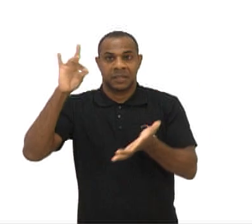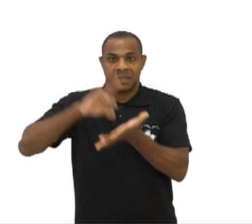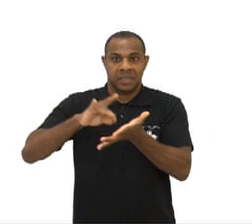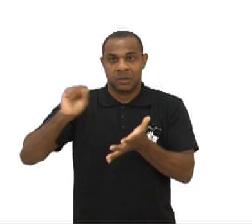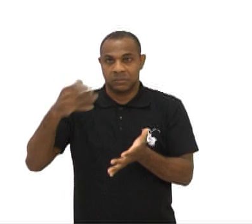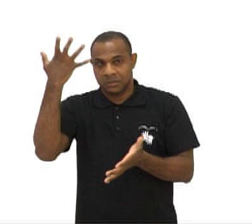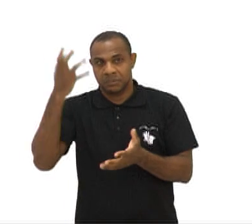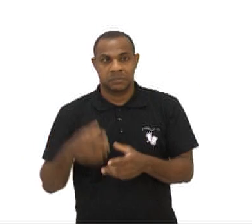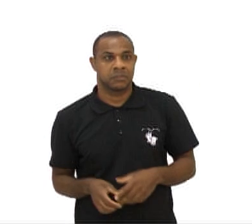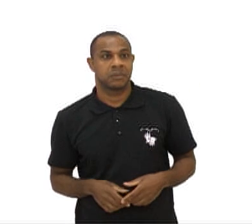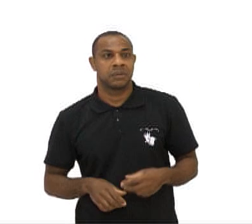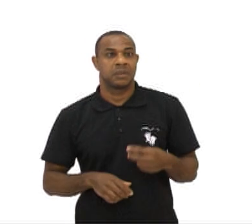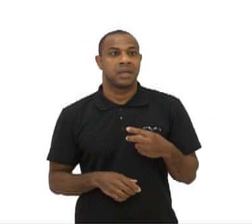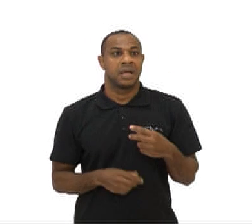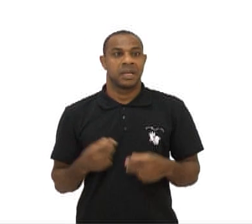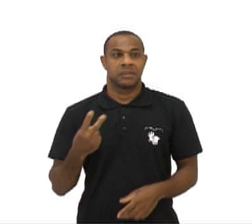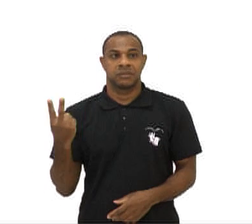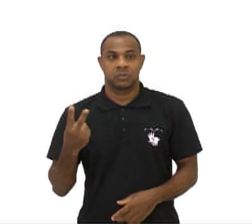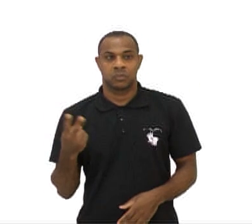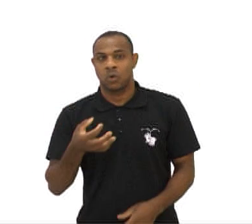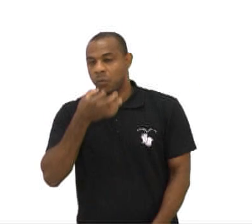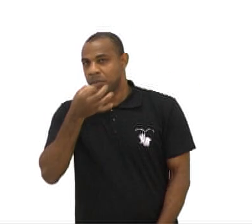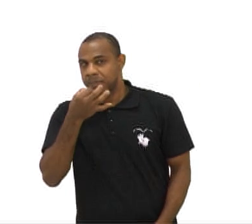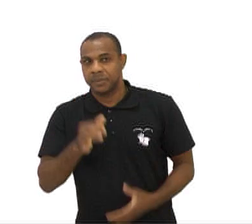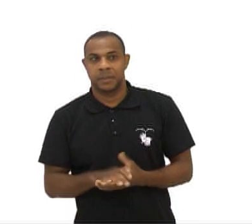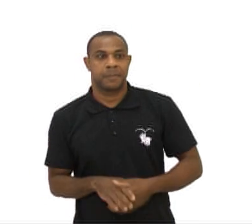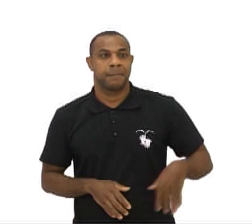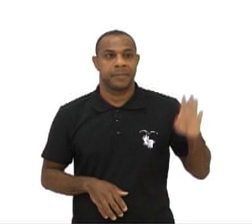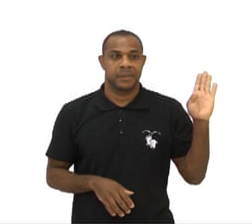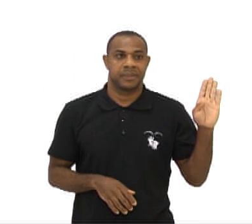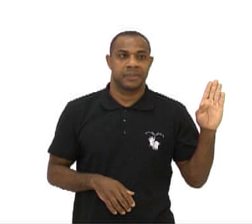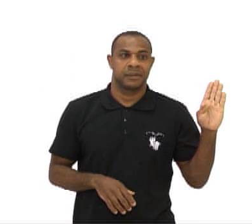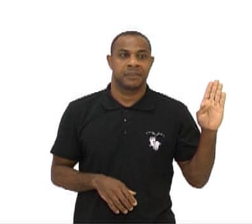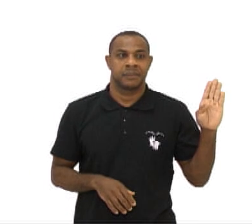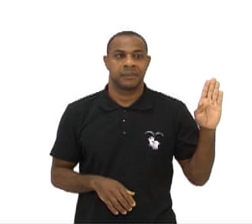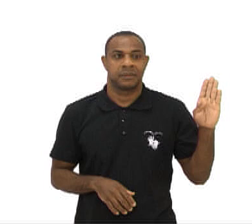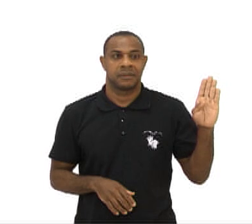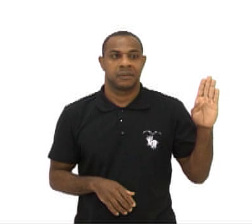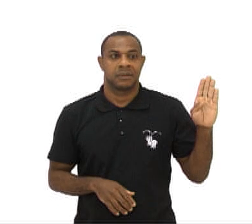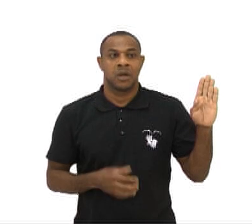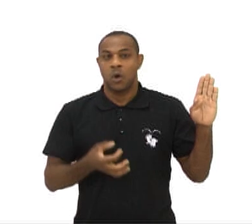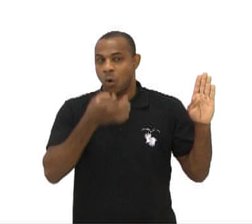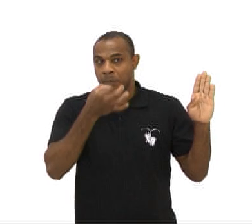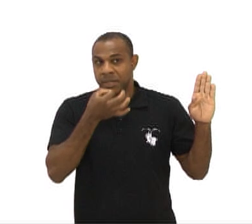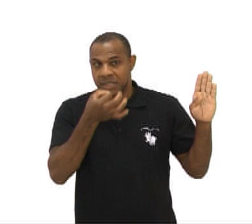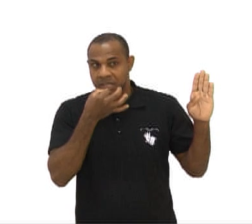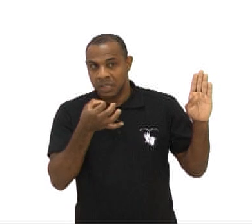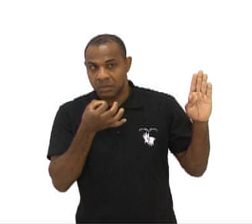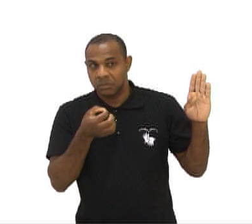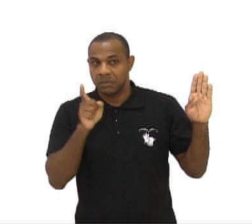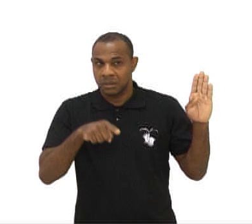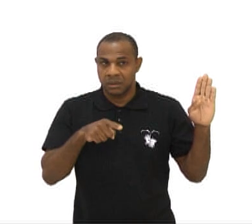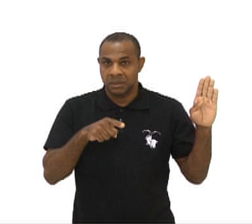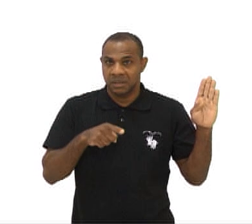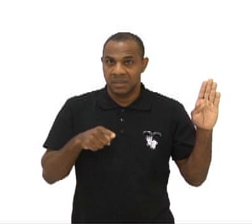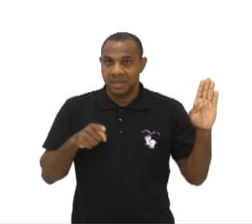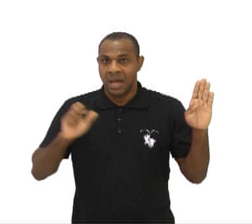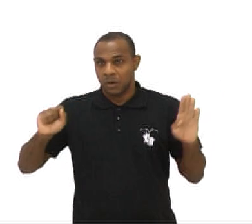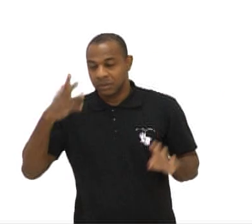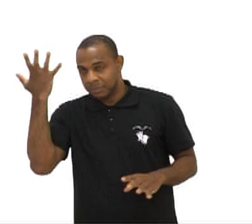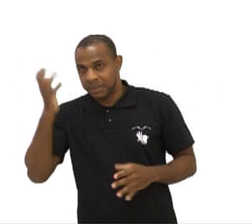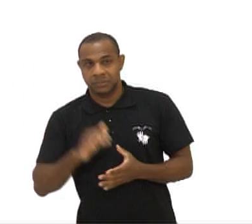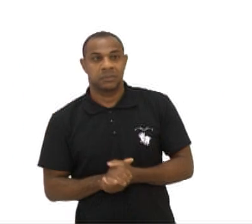e a segunda a opinião. Alternativa B. A primeira se refere à opinião e a segunda a